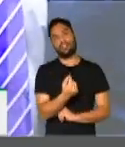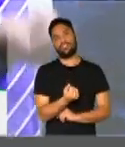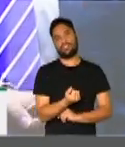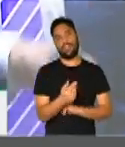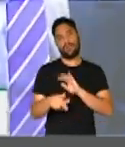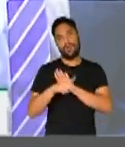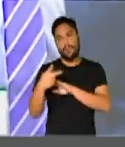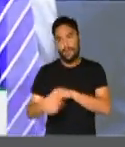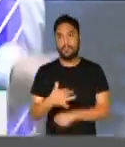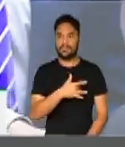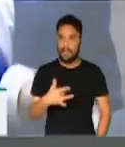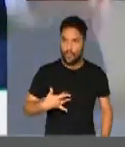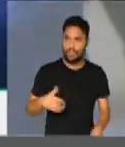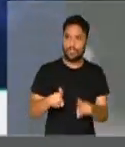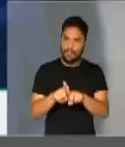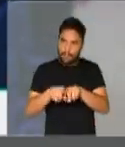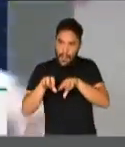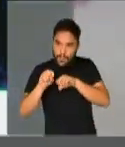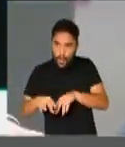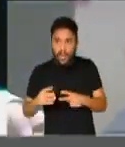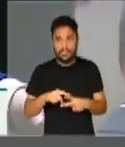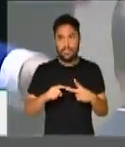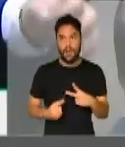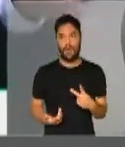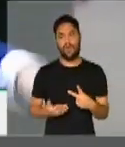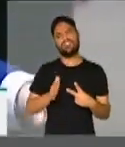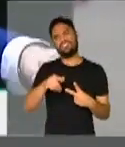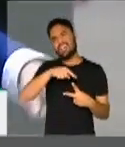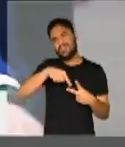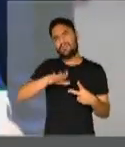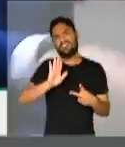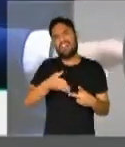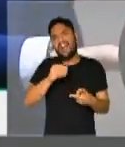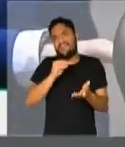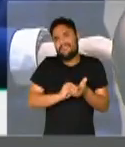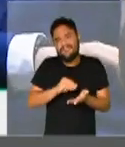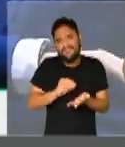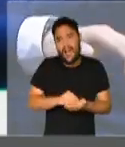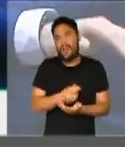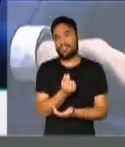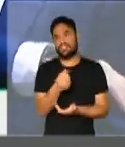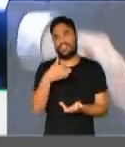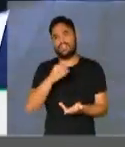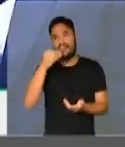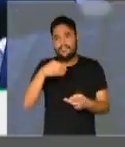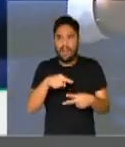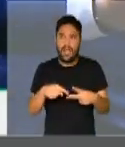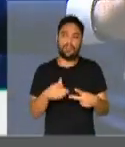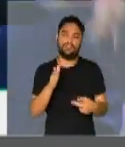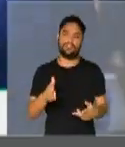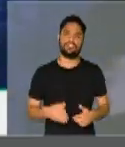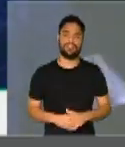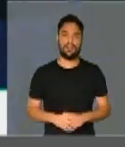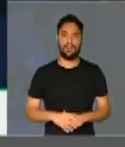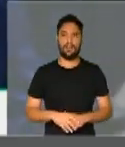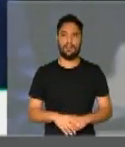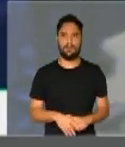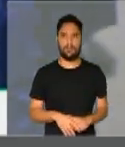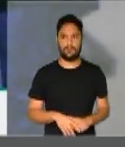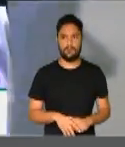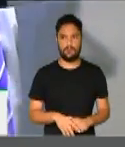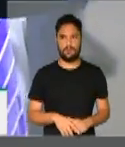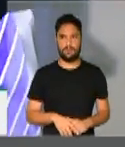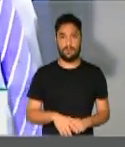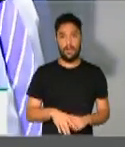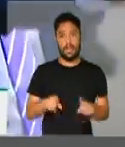retirar dinheiro da saúde e da educação, que já estão no estado pífio, para arcar com investimentos